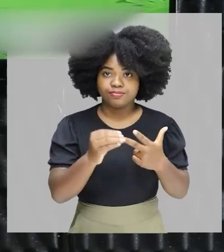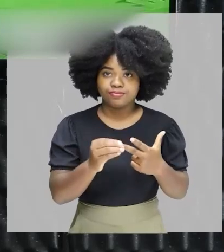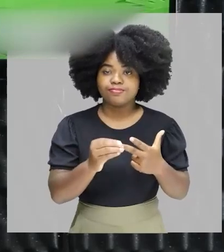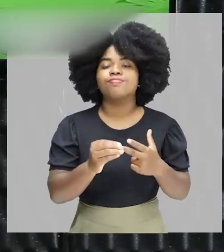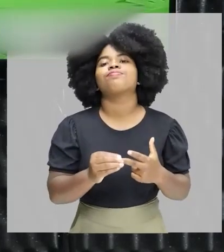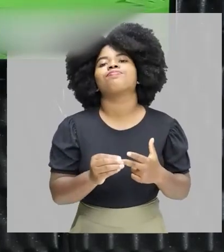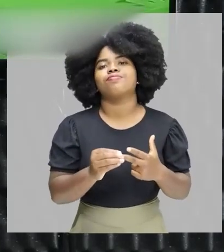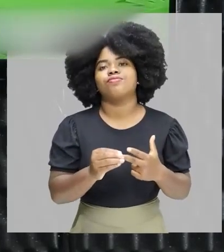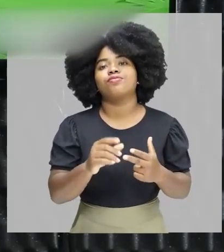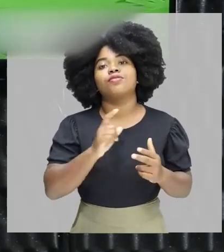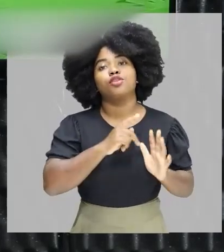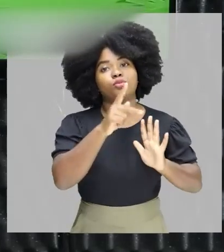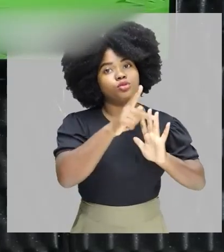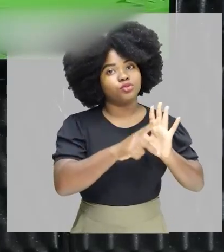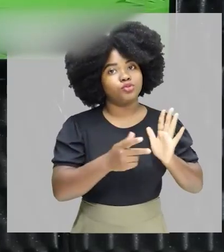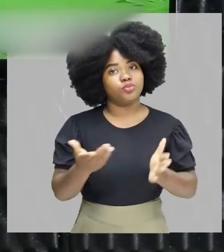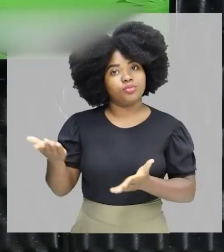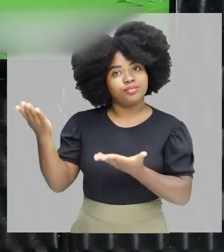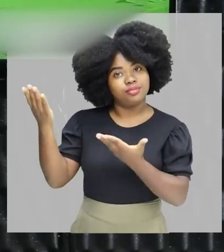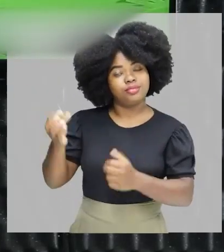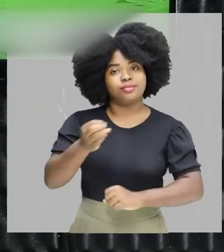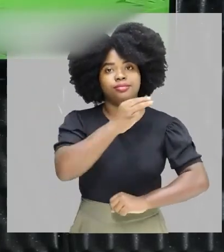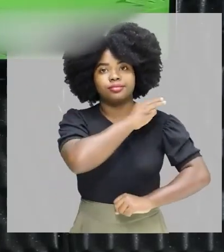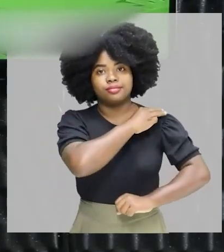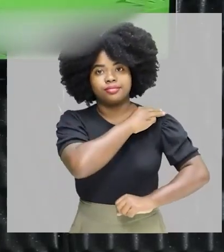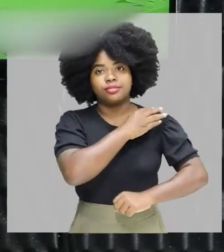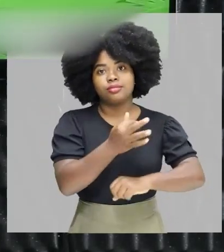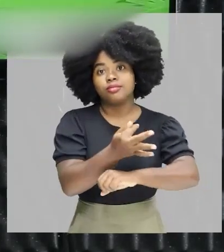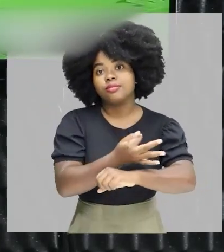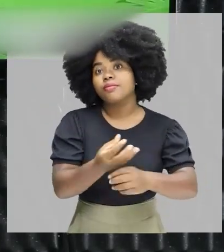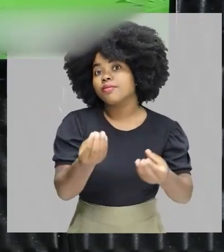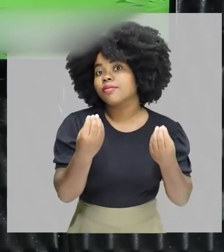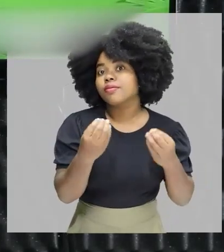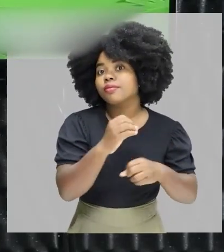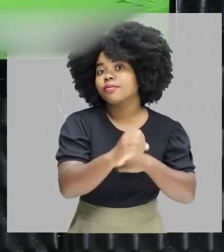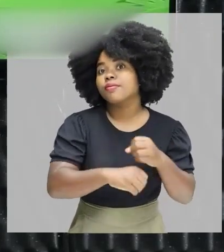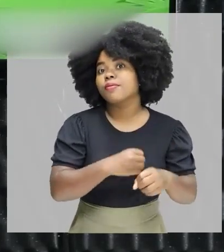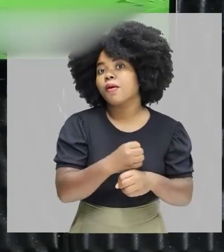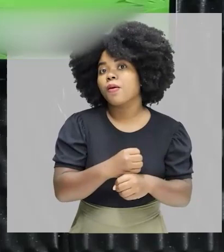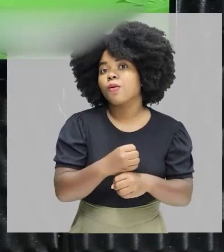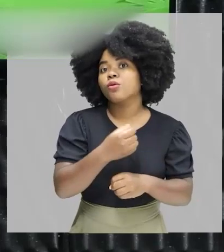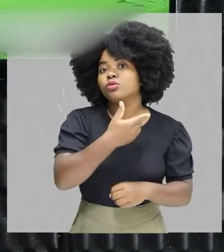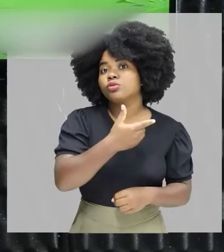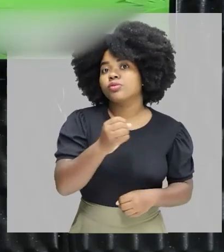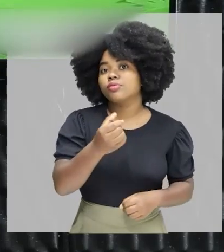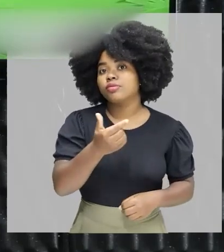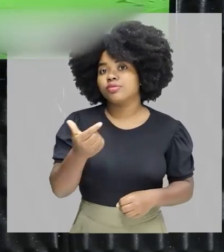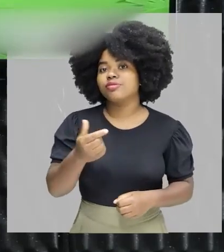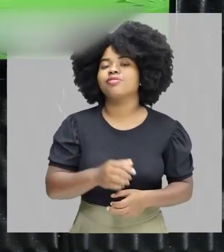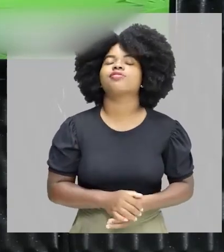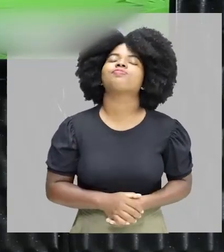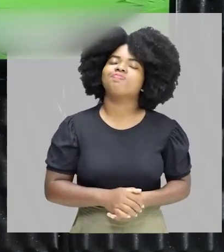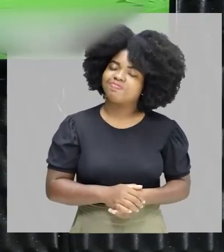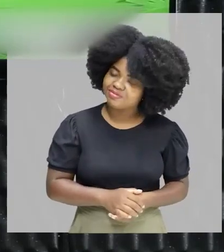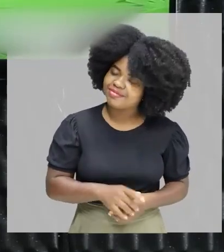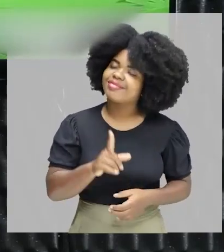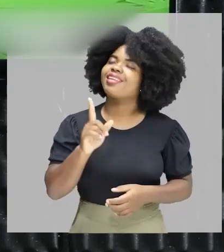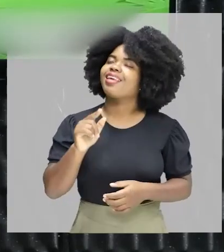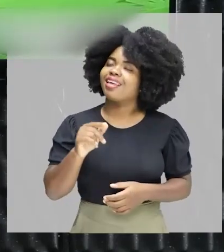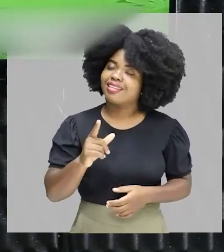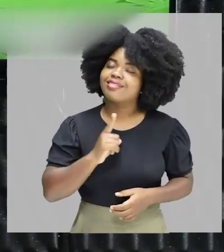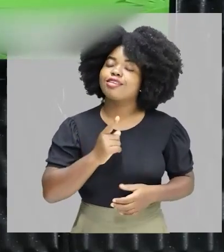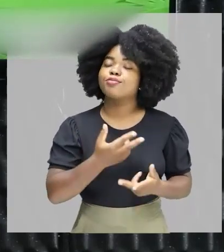projeto Terceirão Tira Férias 2022. Pois é, nós vamos ter uma série de aulas de todas